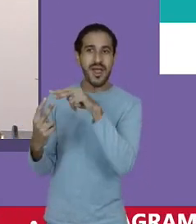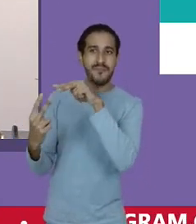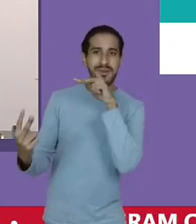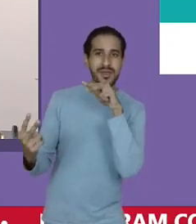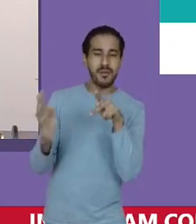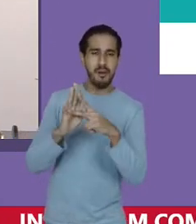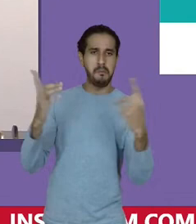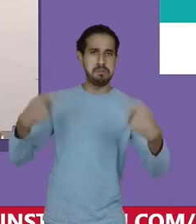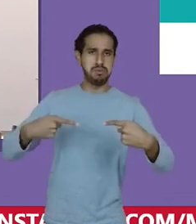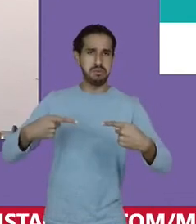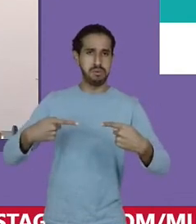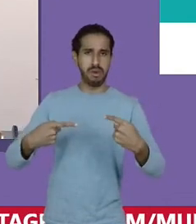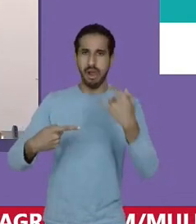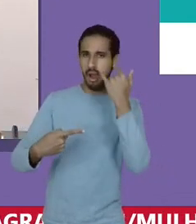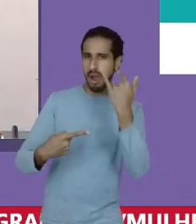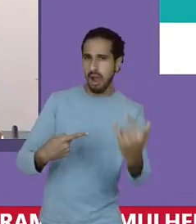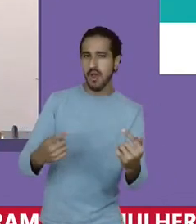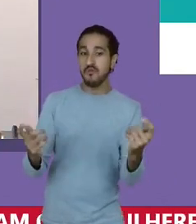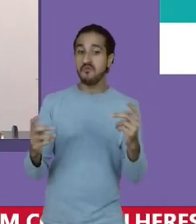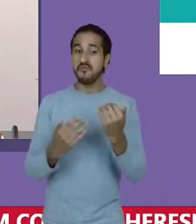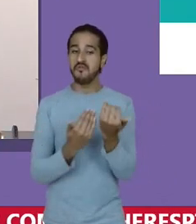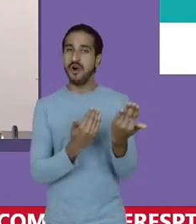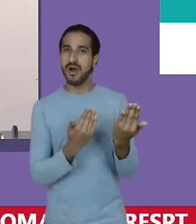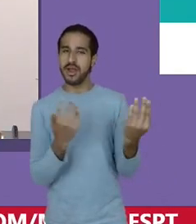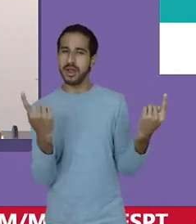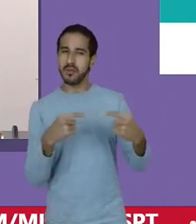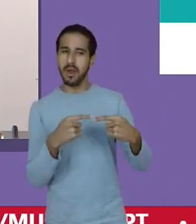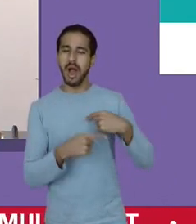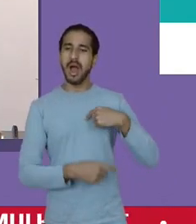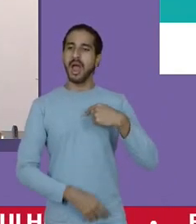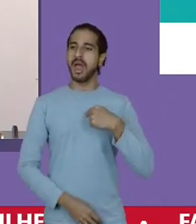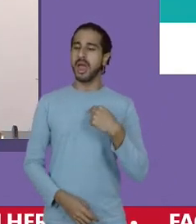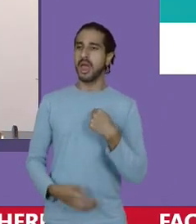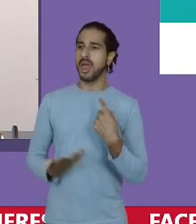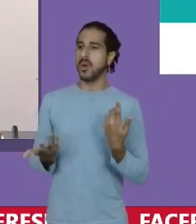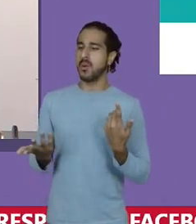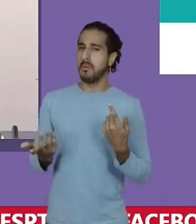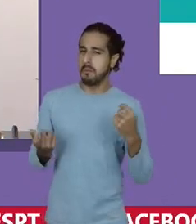da competição, fora do viés do para eu estar